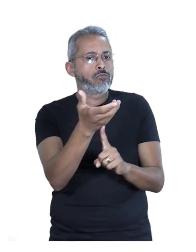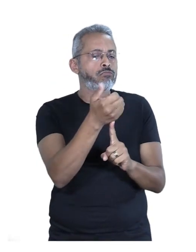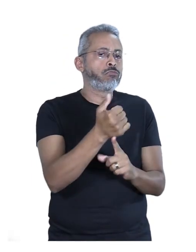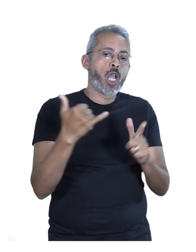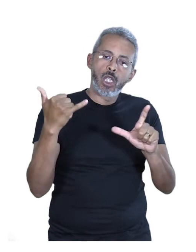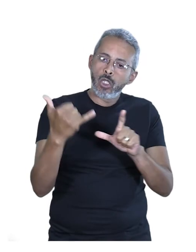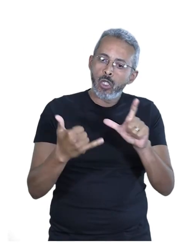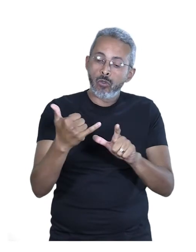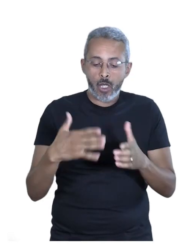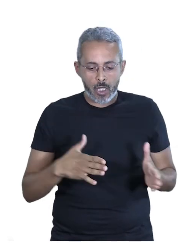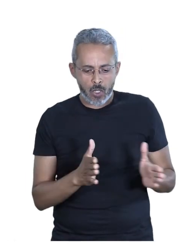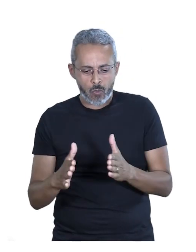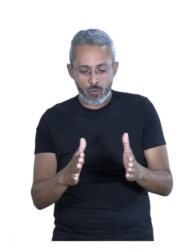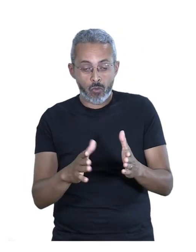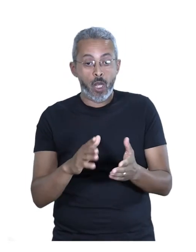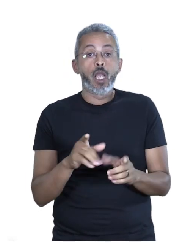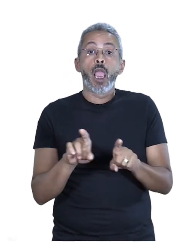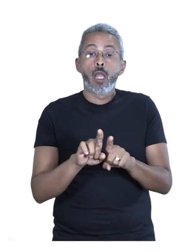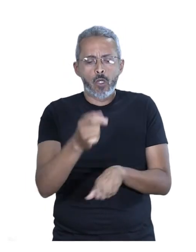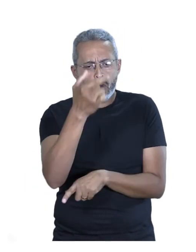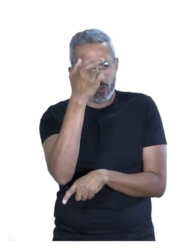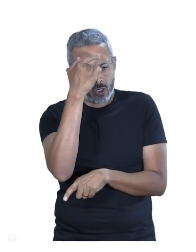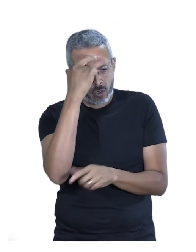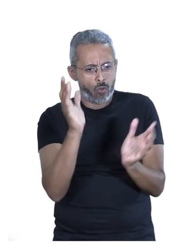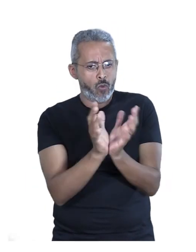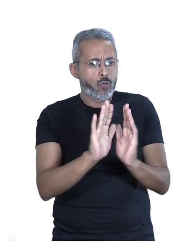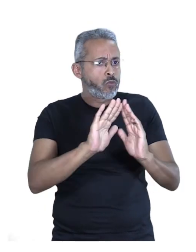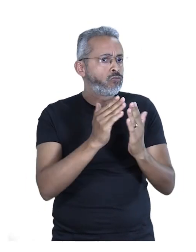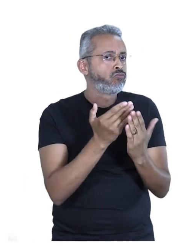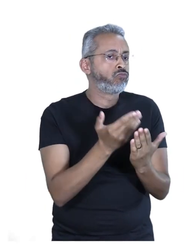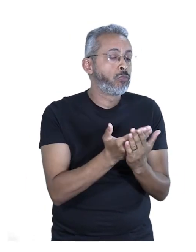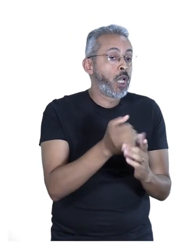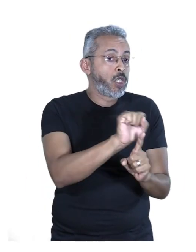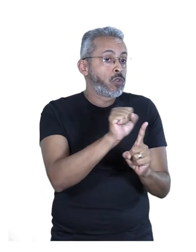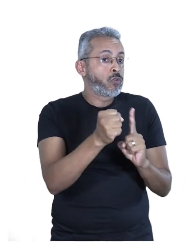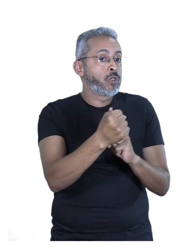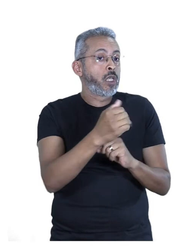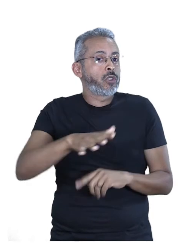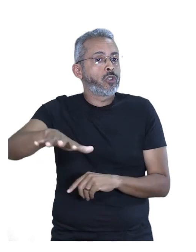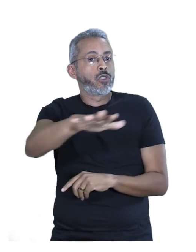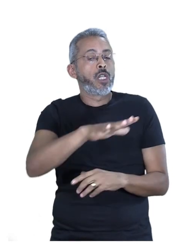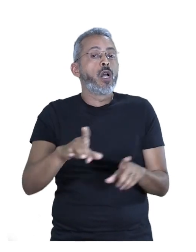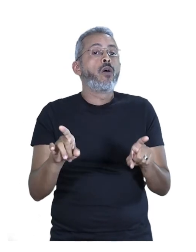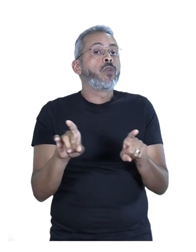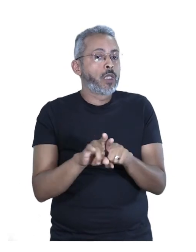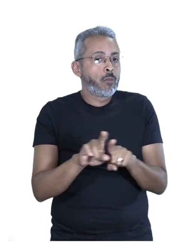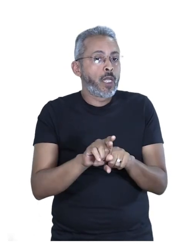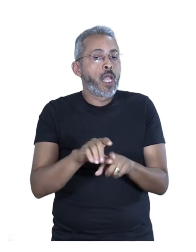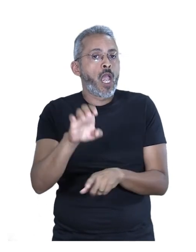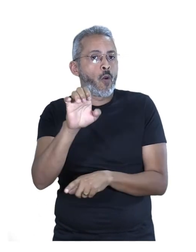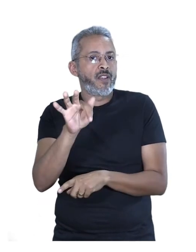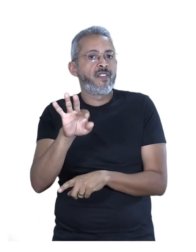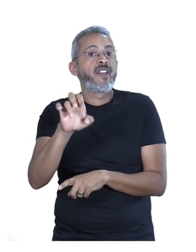meios, e a conscientização da comunidade escolar e da sociedade em geral como efeitos.